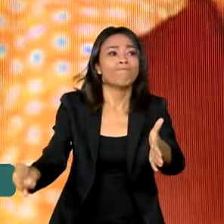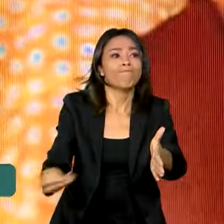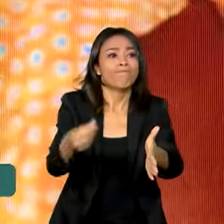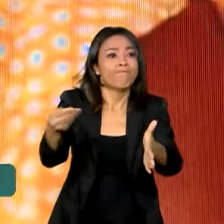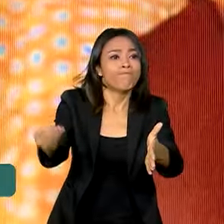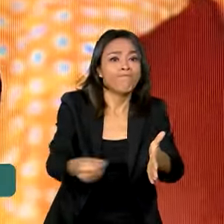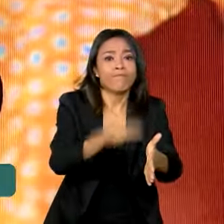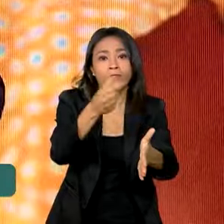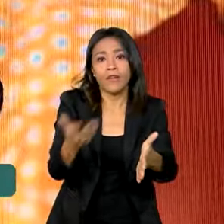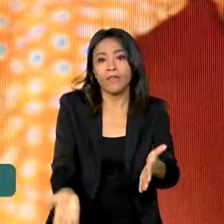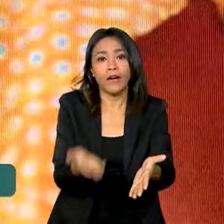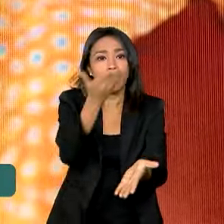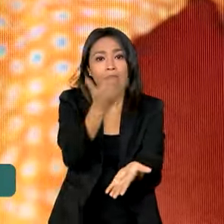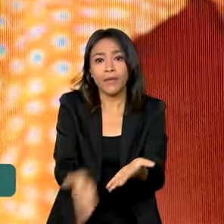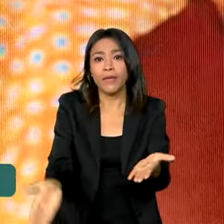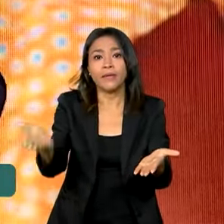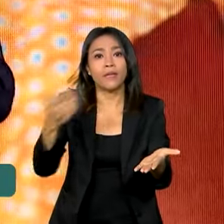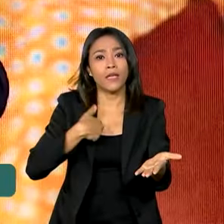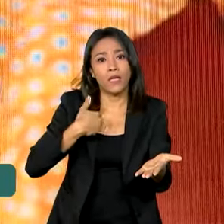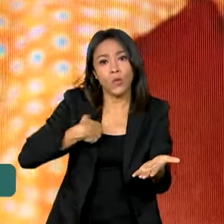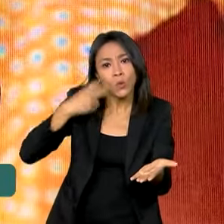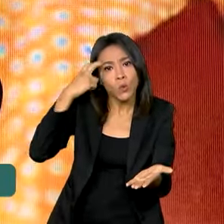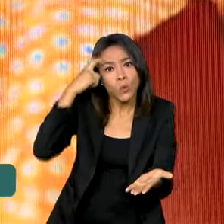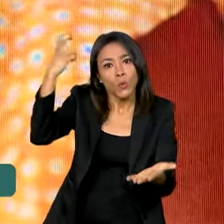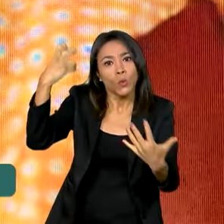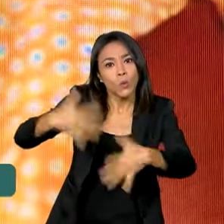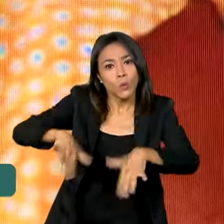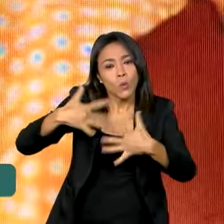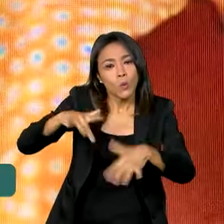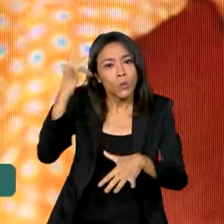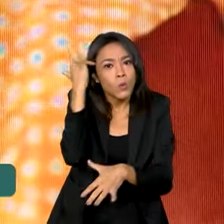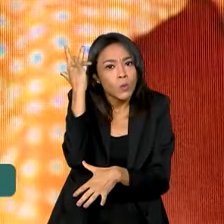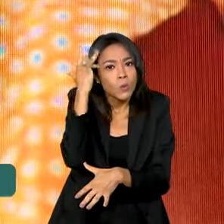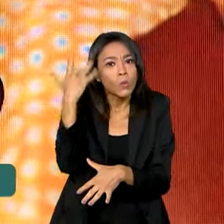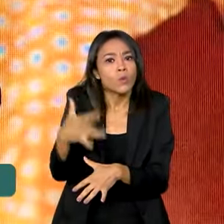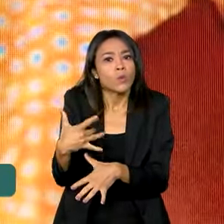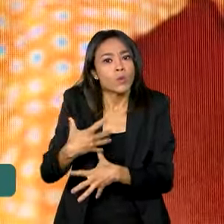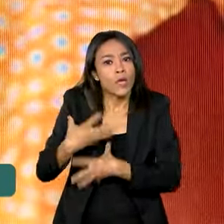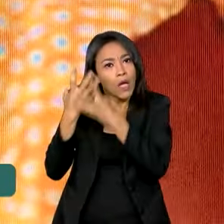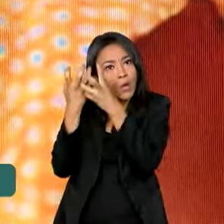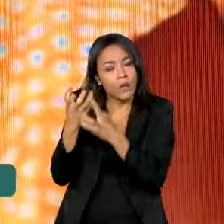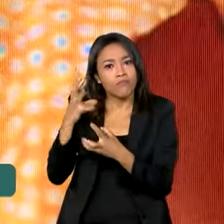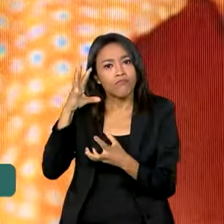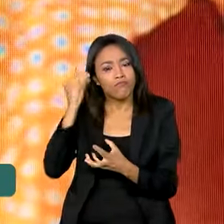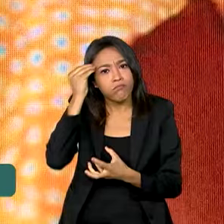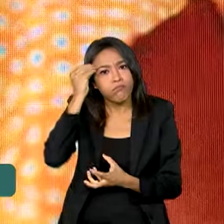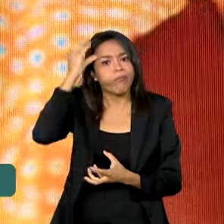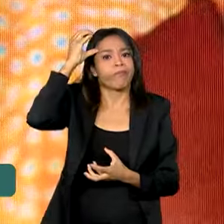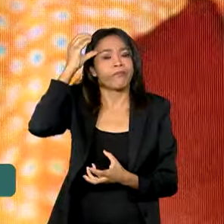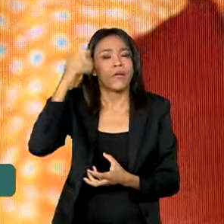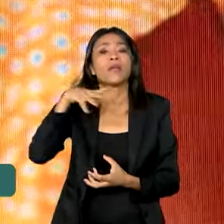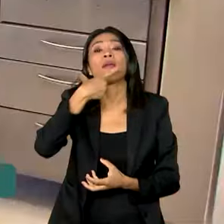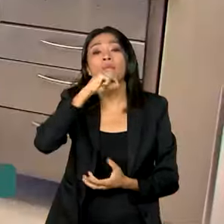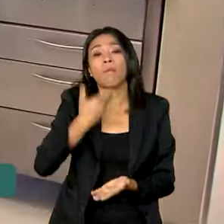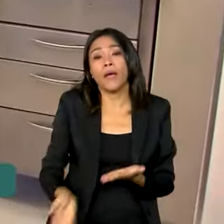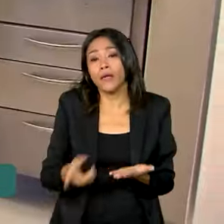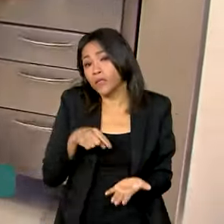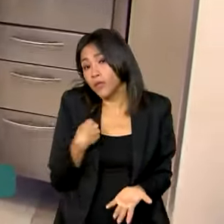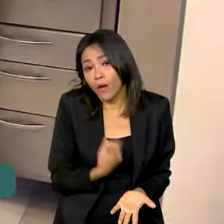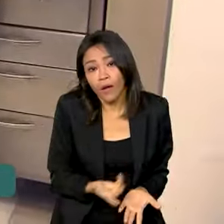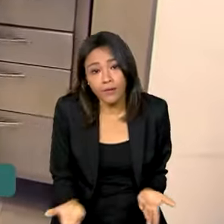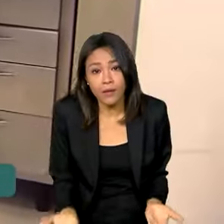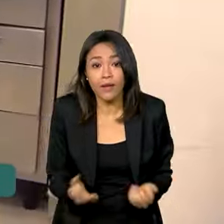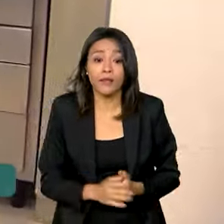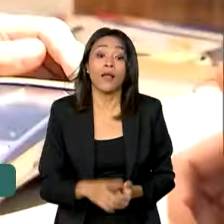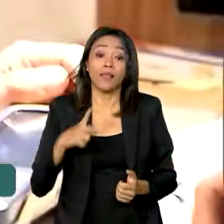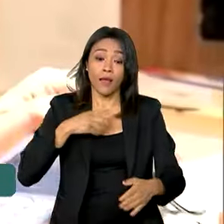ela vai desperdiçar o talento que ela acumulou, o conhecimento que ela acumulou, e quem vai perder somos todos nós. E ter acesso